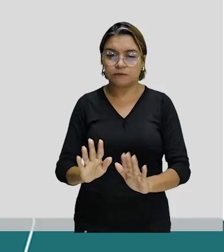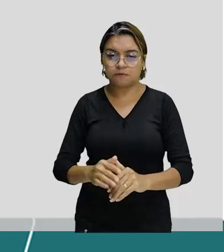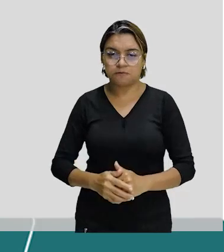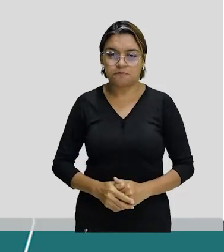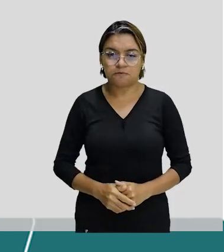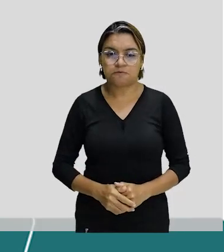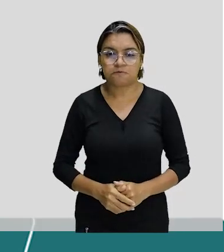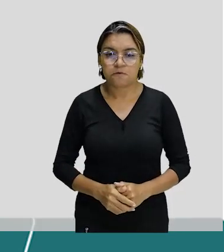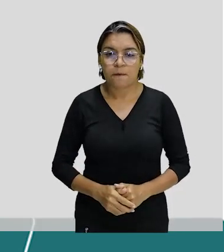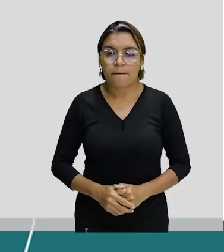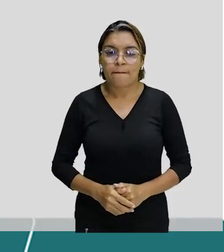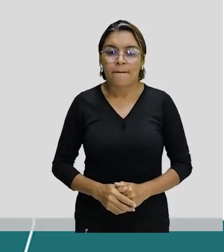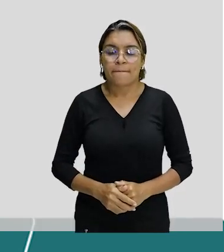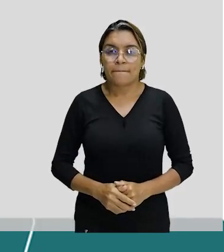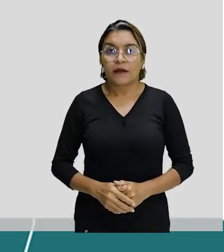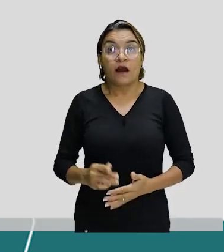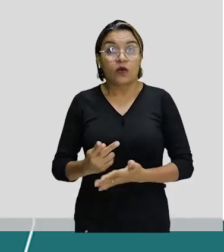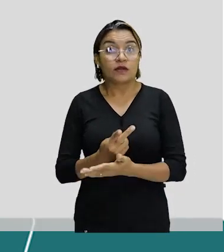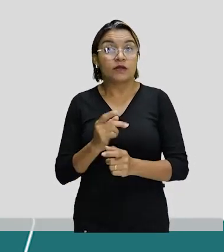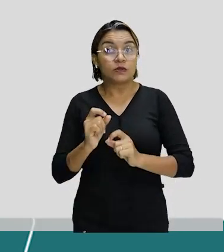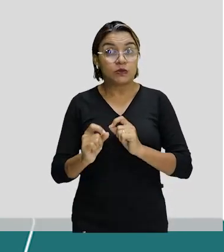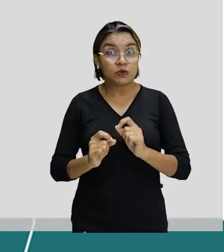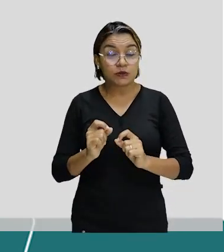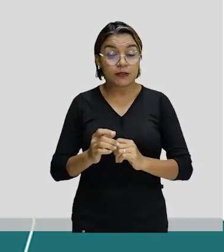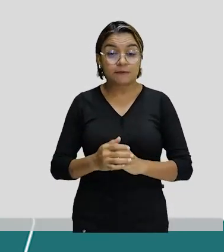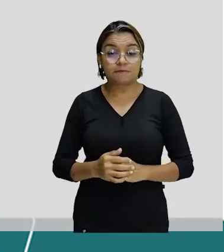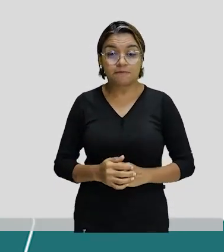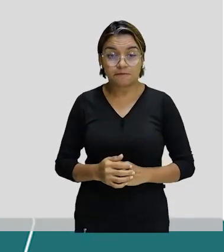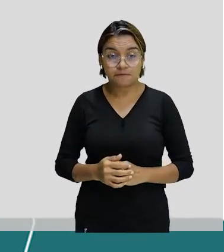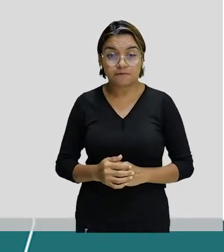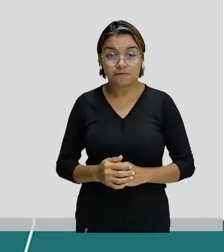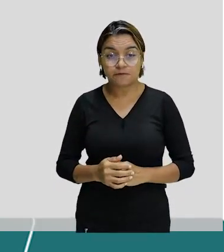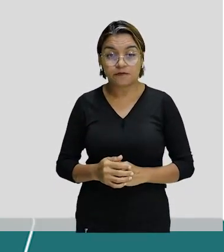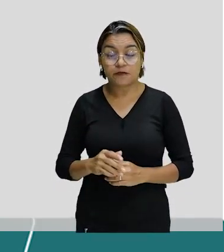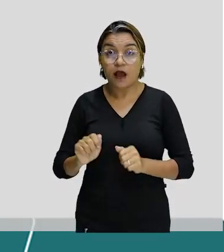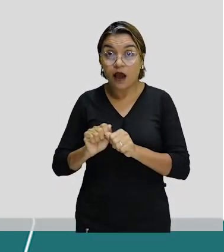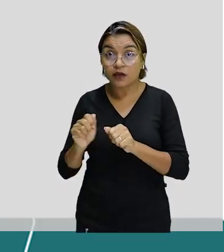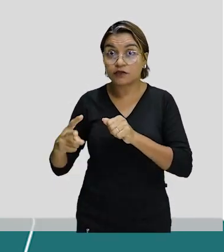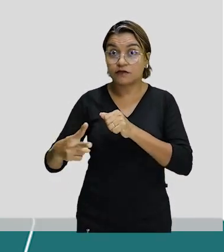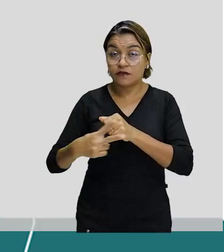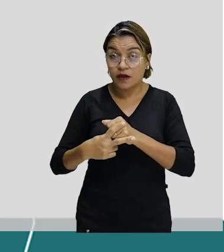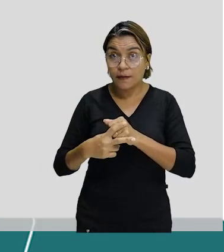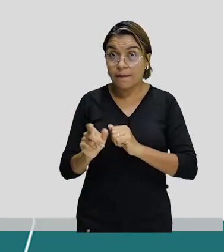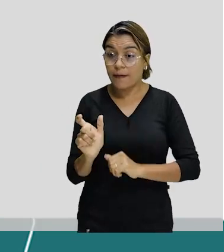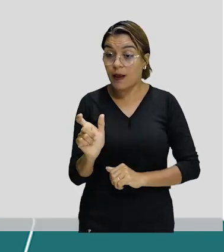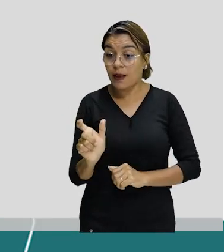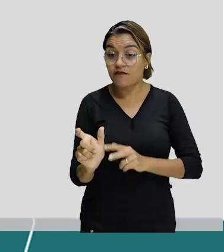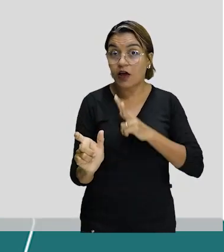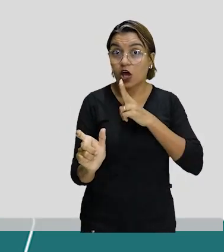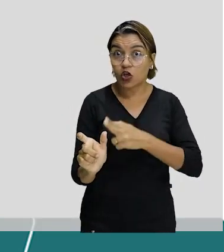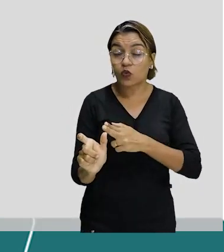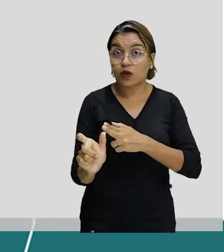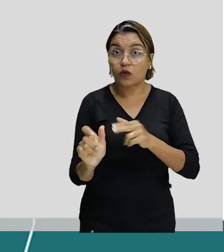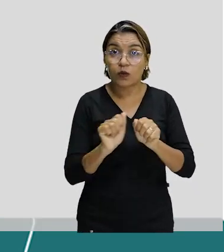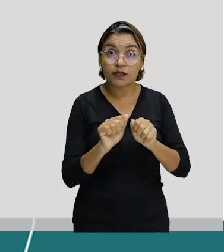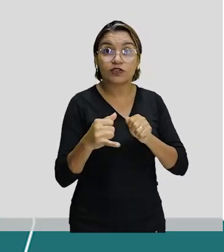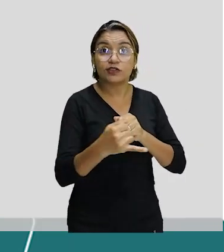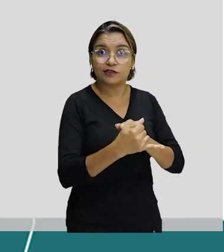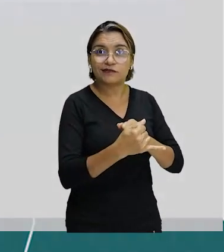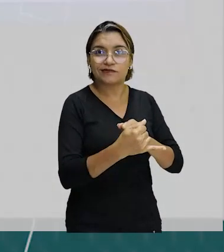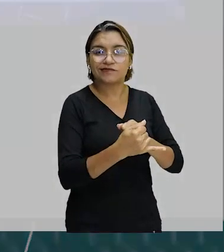E aí, o que acontece? Muitas vezes, esse advérbio é a mesma palavra que é o